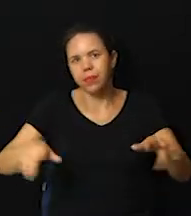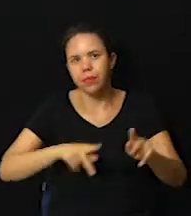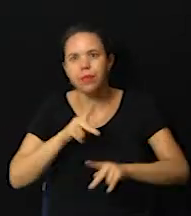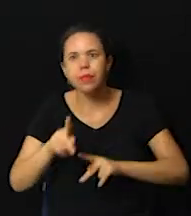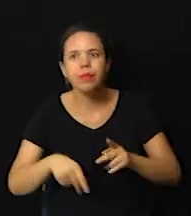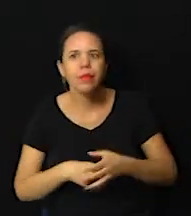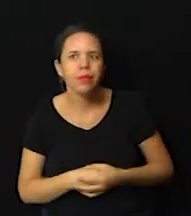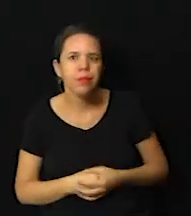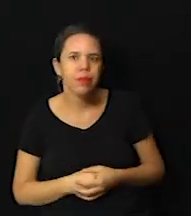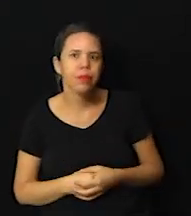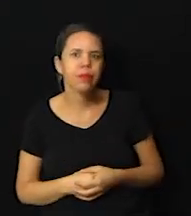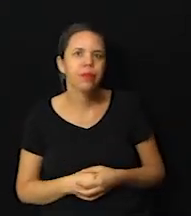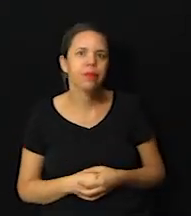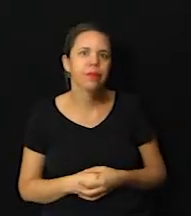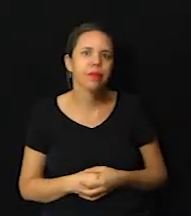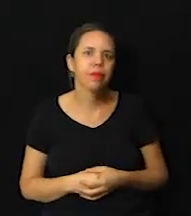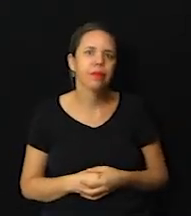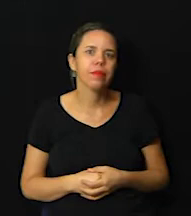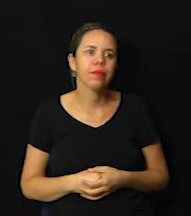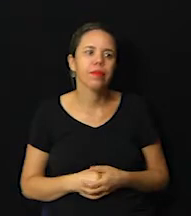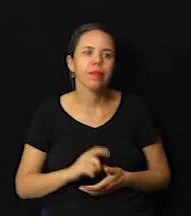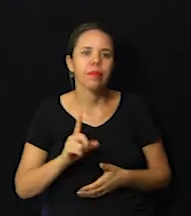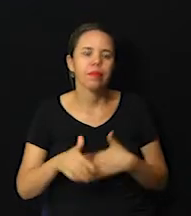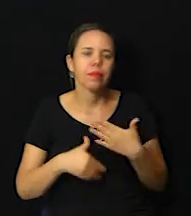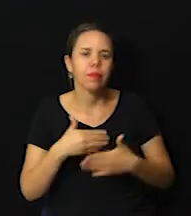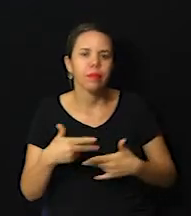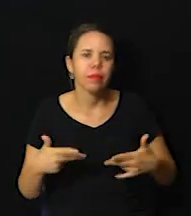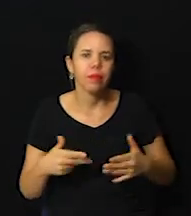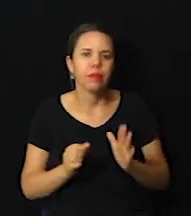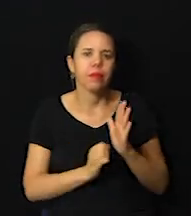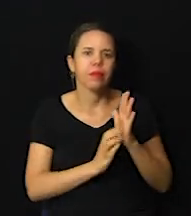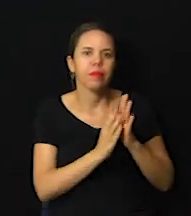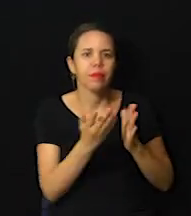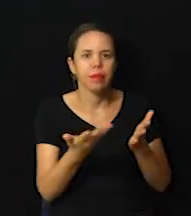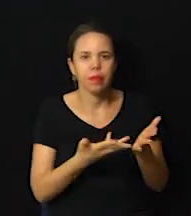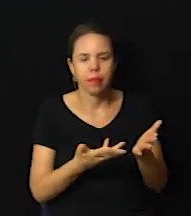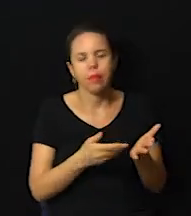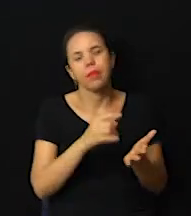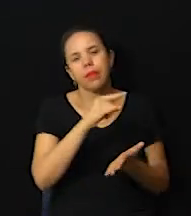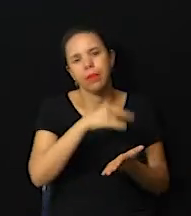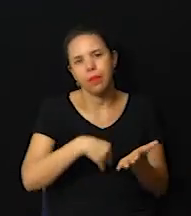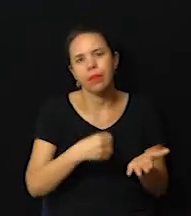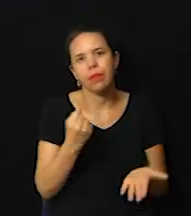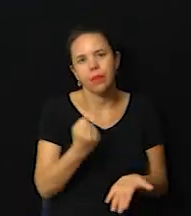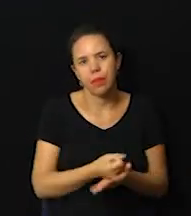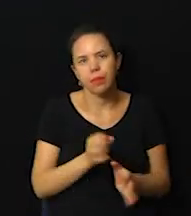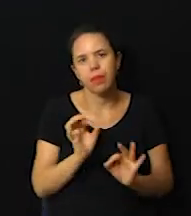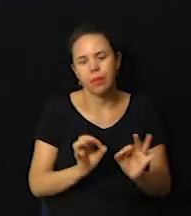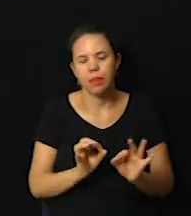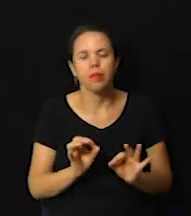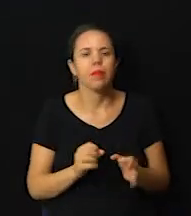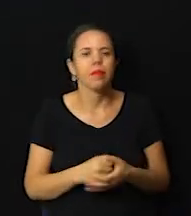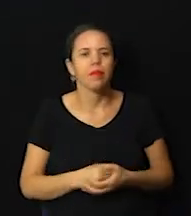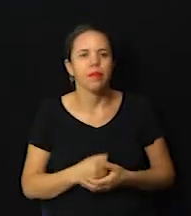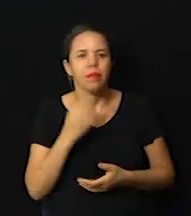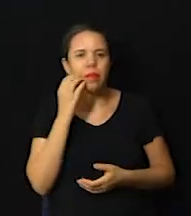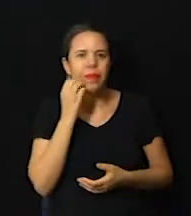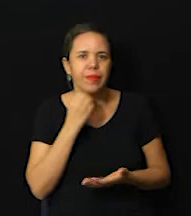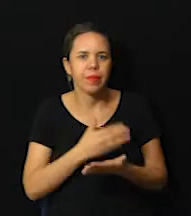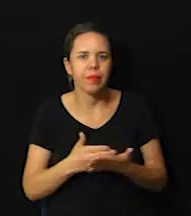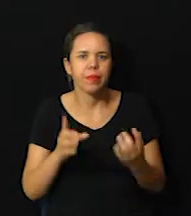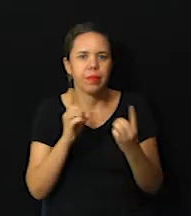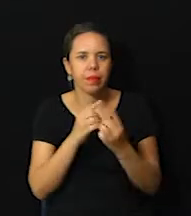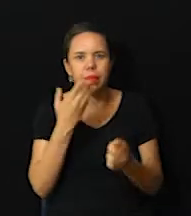comunidade. E logo após, né, as questões burocráticas foram se formalizando e a gente começou a atender